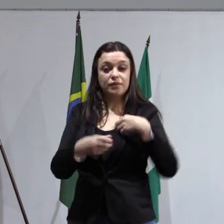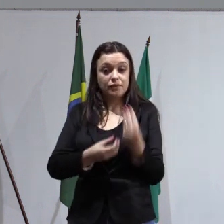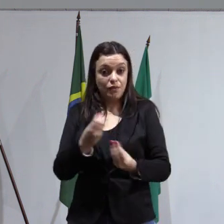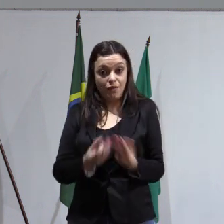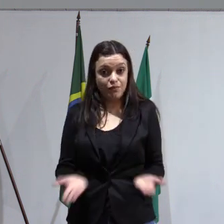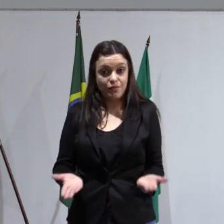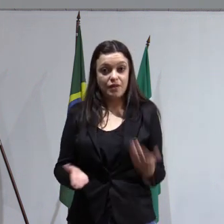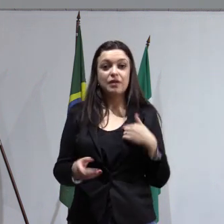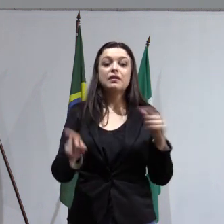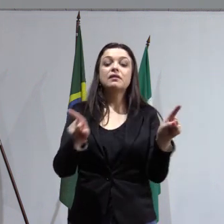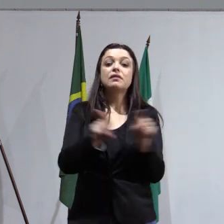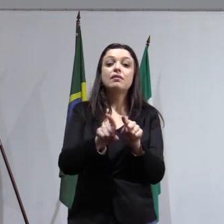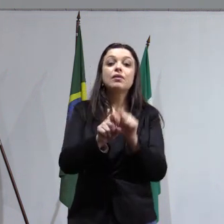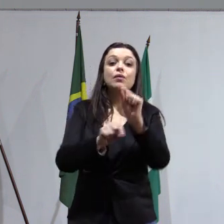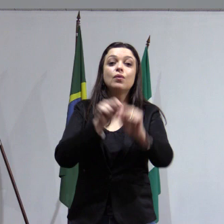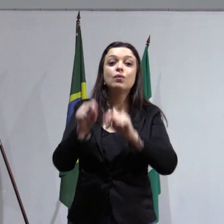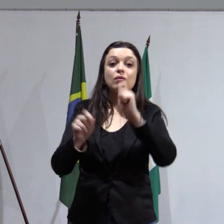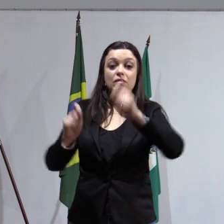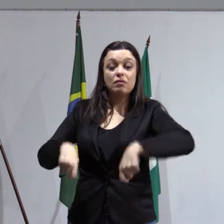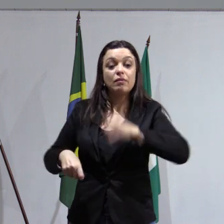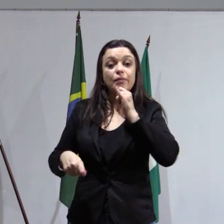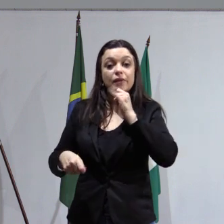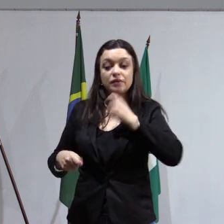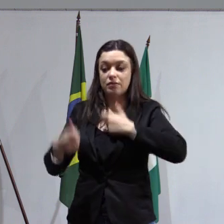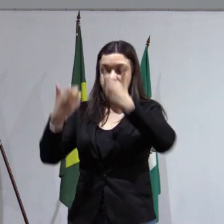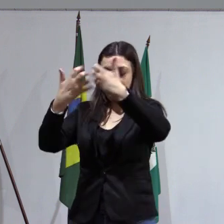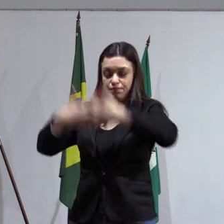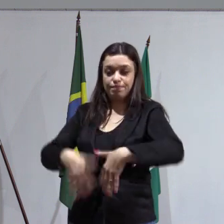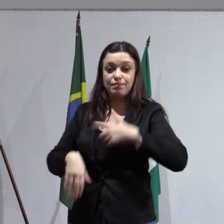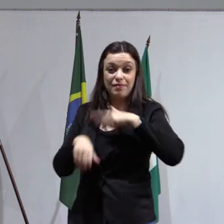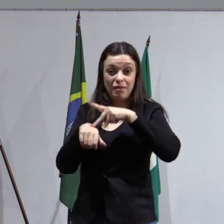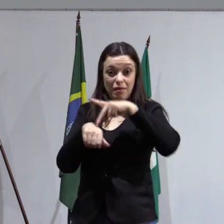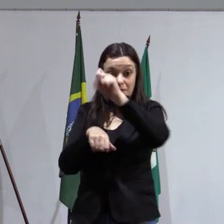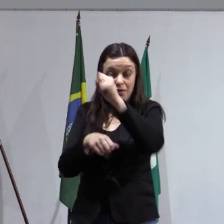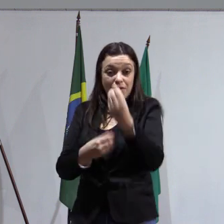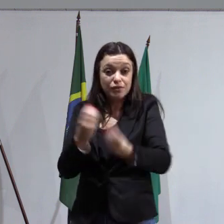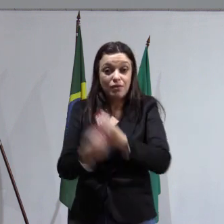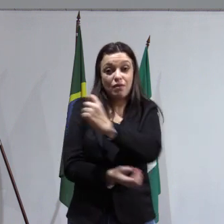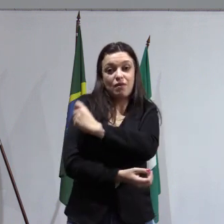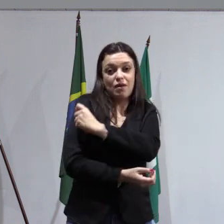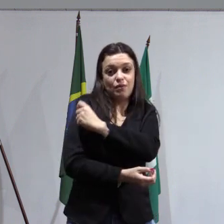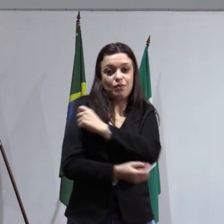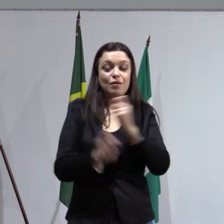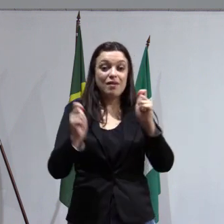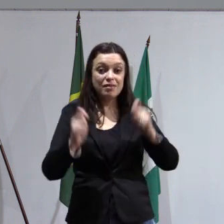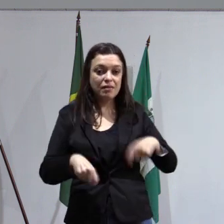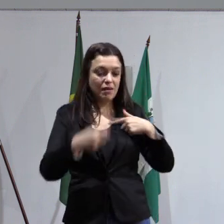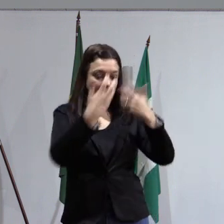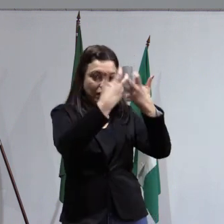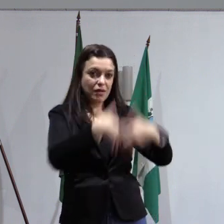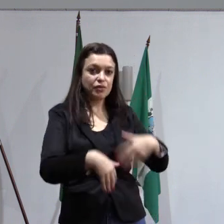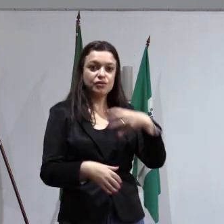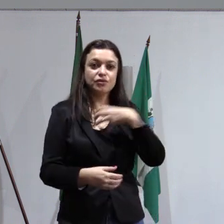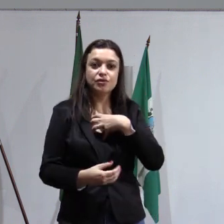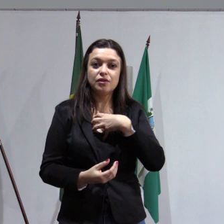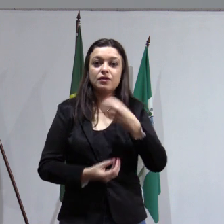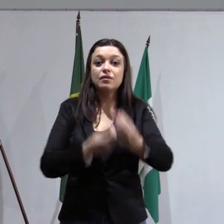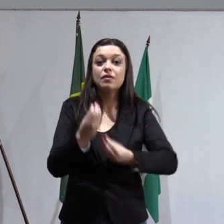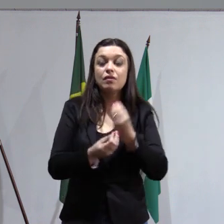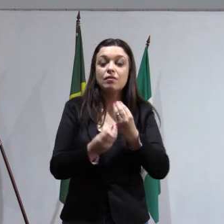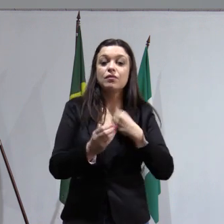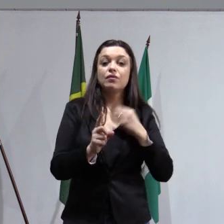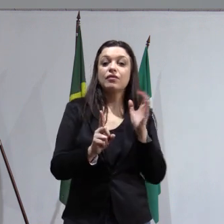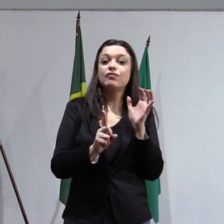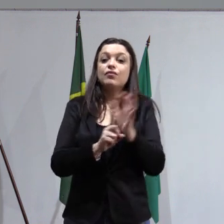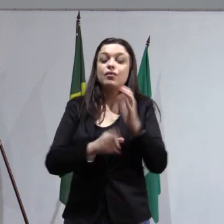das instituições vai afetar também os programas de pós-graduação e os estudantes. De que forma que esse programa vai impactar em agências de fomento à